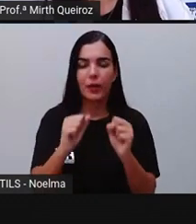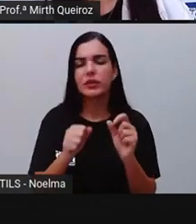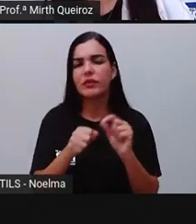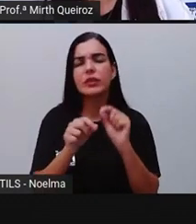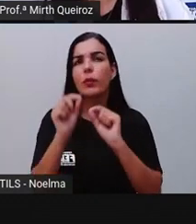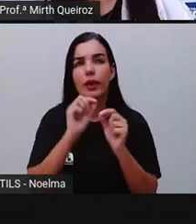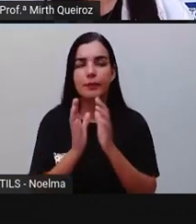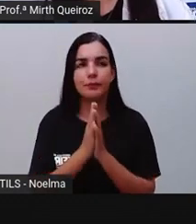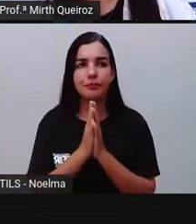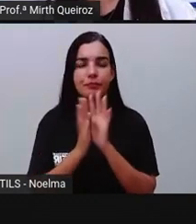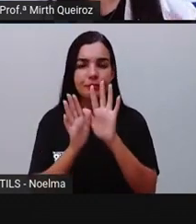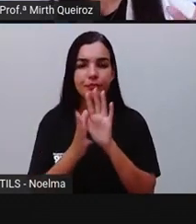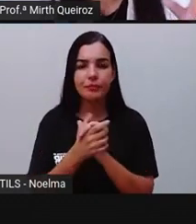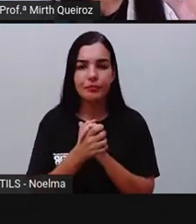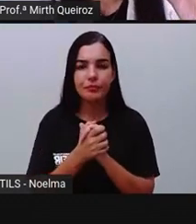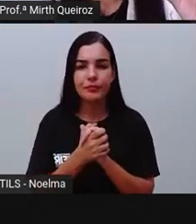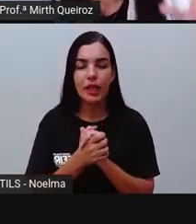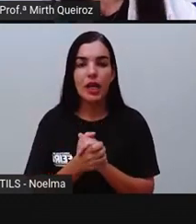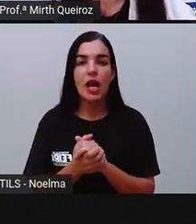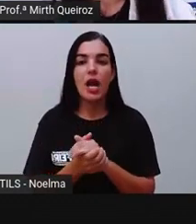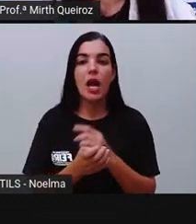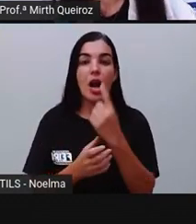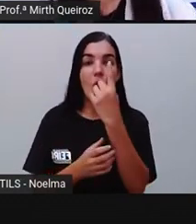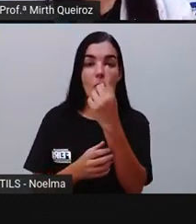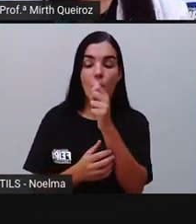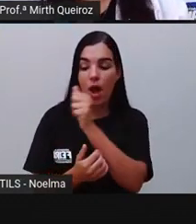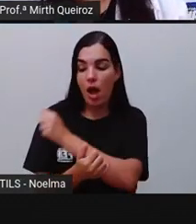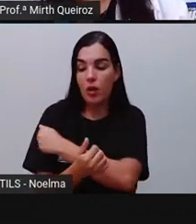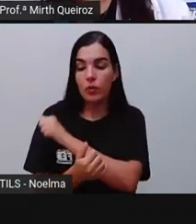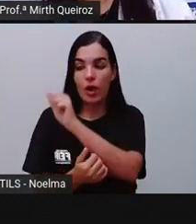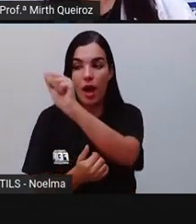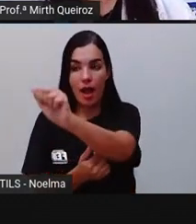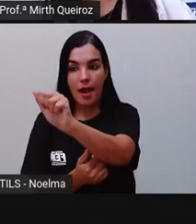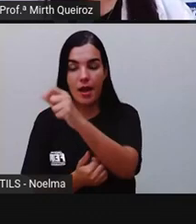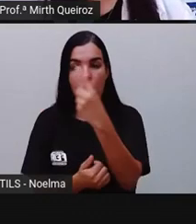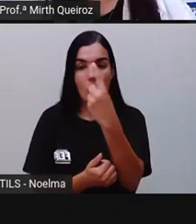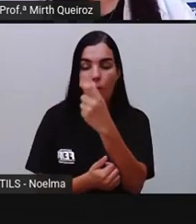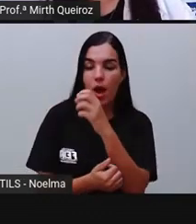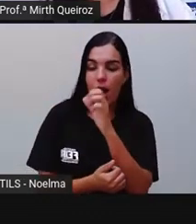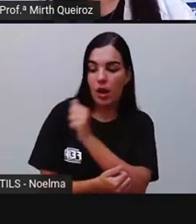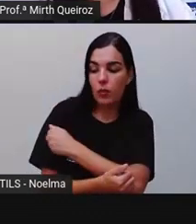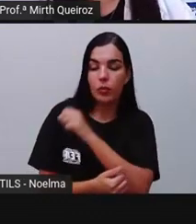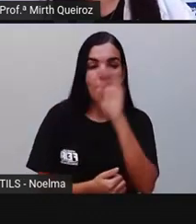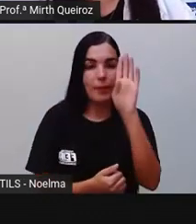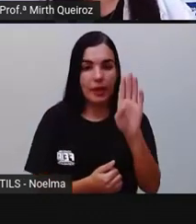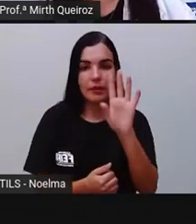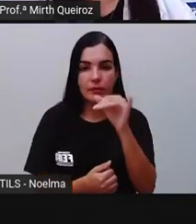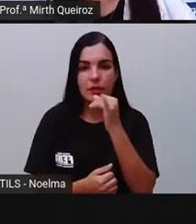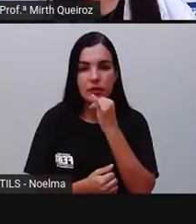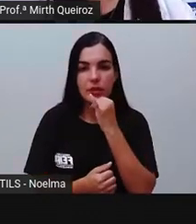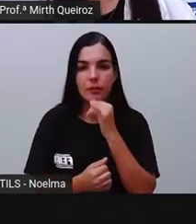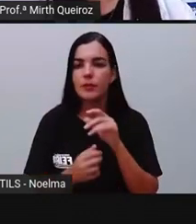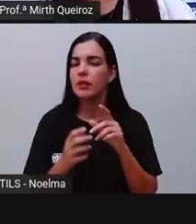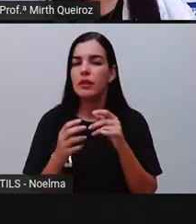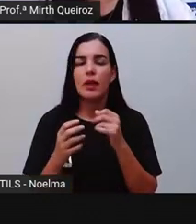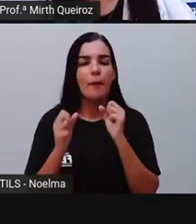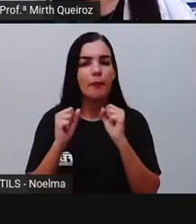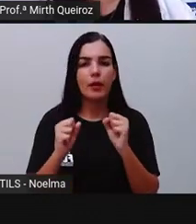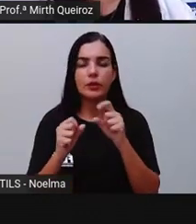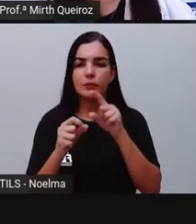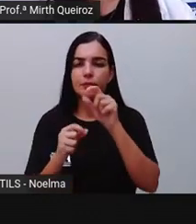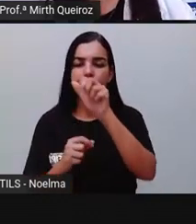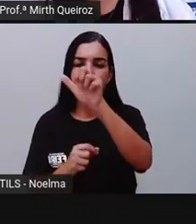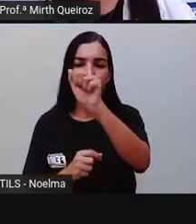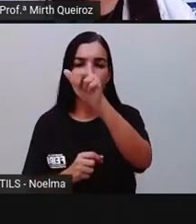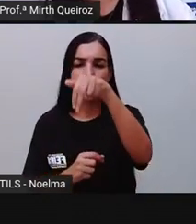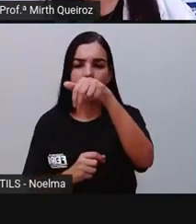fazer dupla com o Fábio, tem que ter um aluno da coluna A e um da coluna B, certo? Então pode ser Ana Júlia com o Fábio, ou Ana Júlia com o